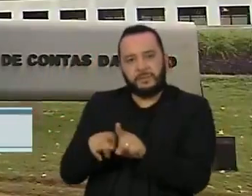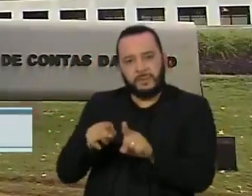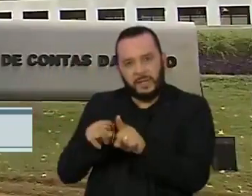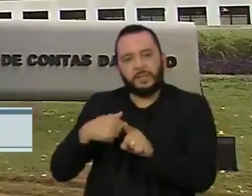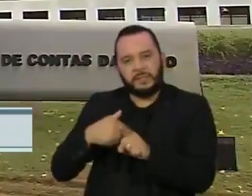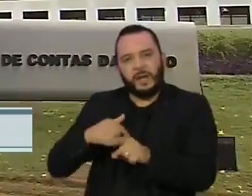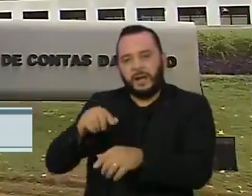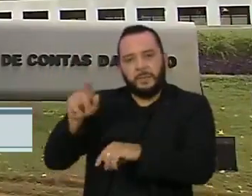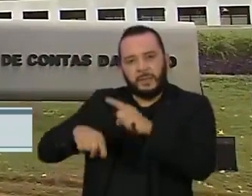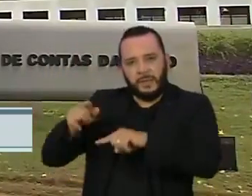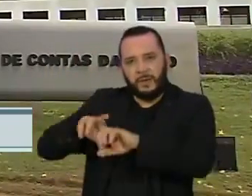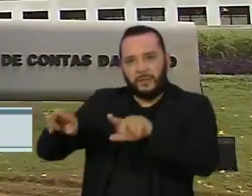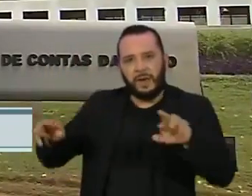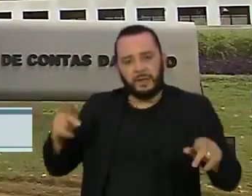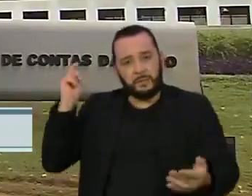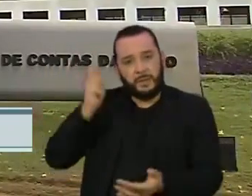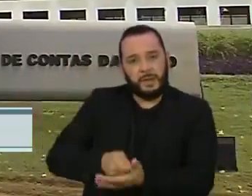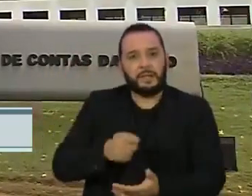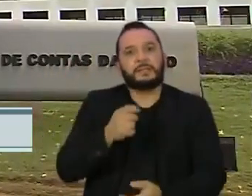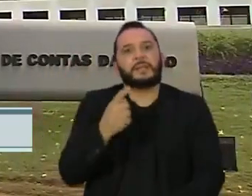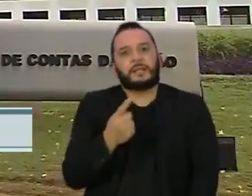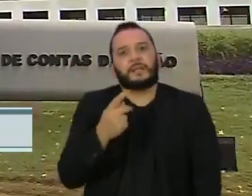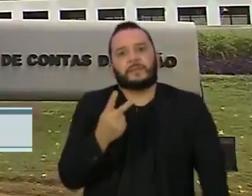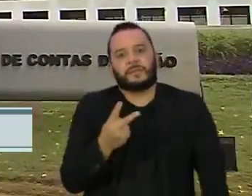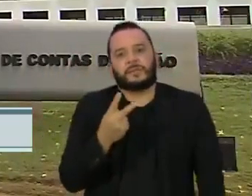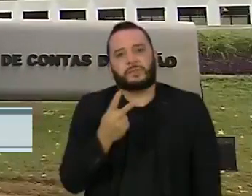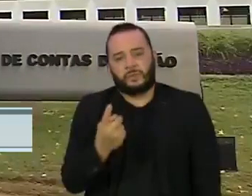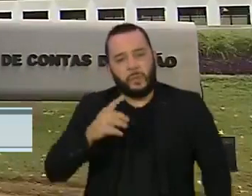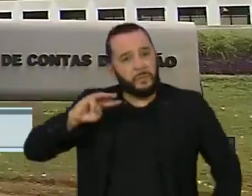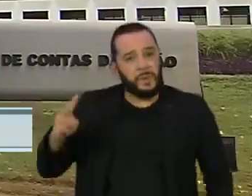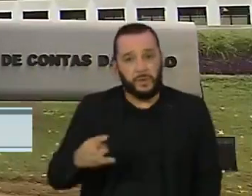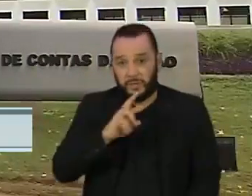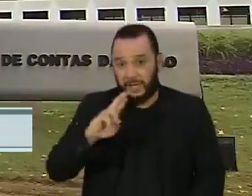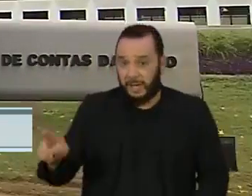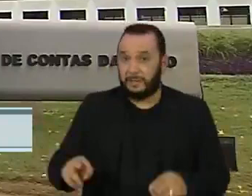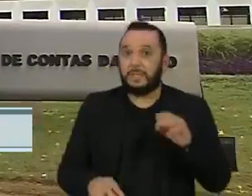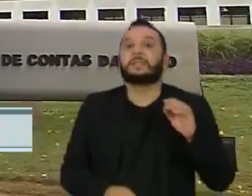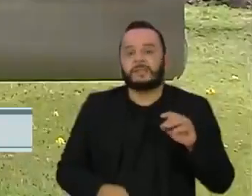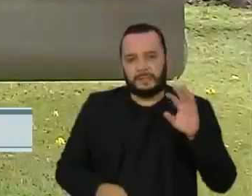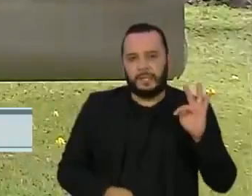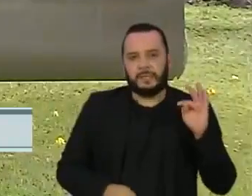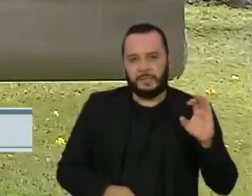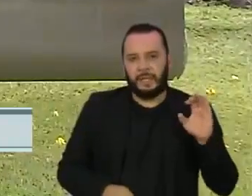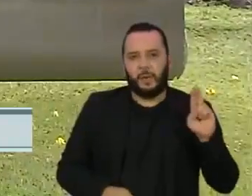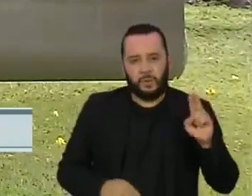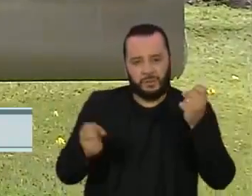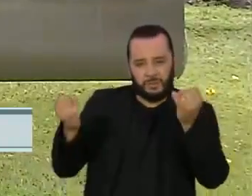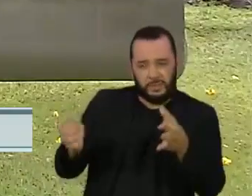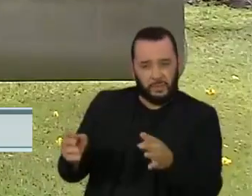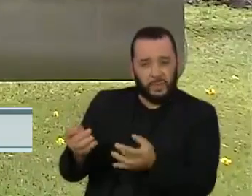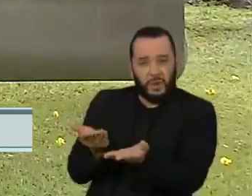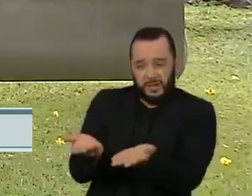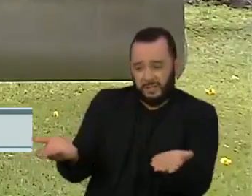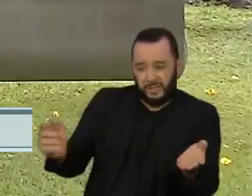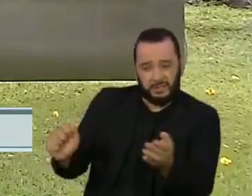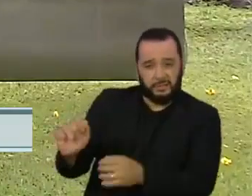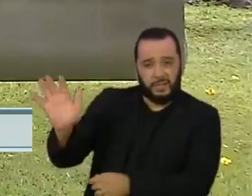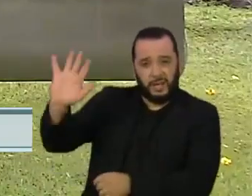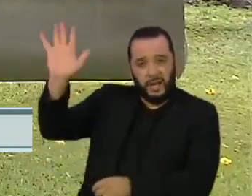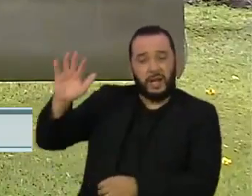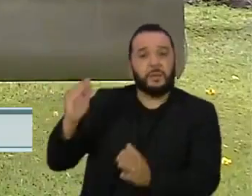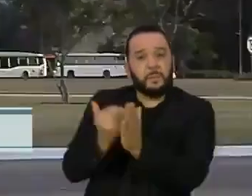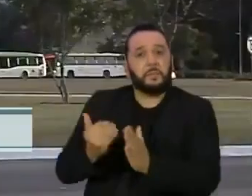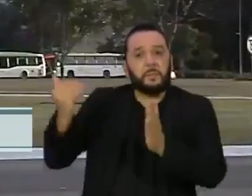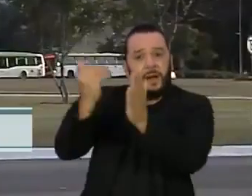total seria de 121 milhões de reais. Segundo os técnicos do TCU, houve sobrepreço de pelo menos 11 milhões de reais